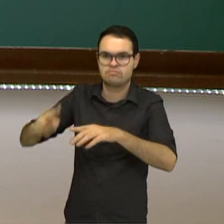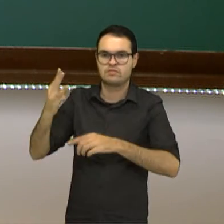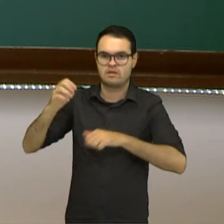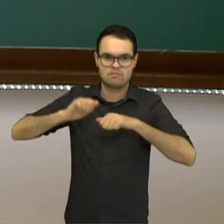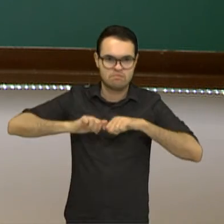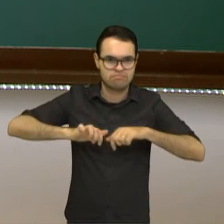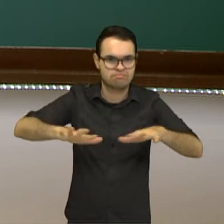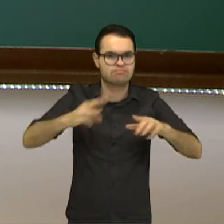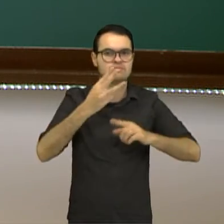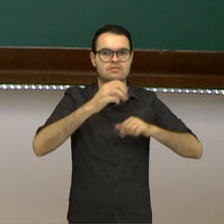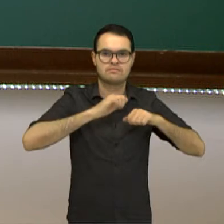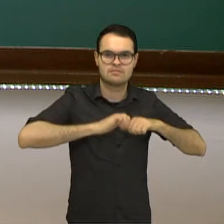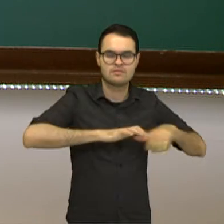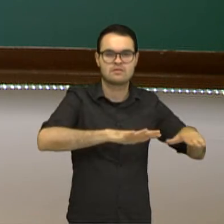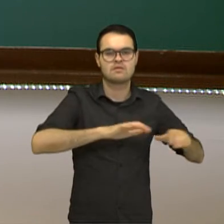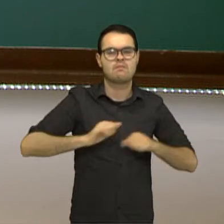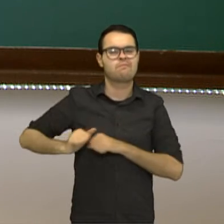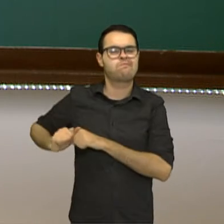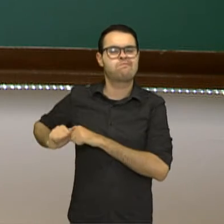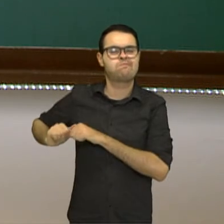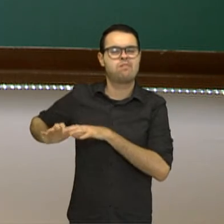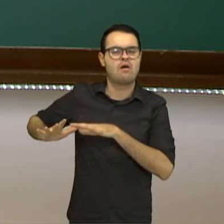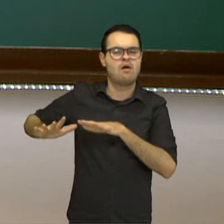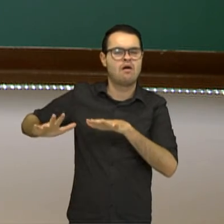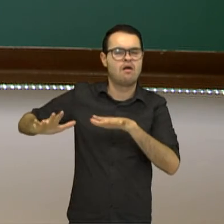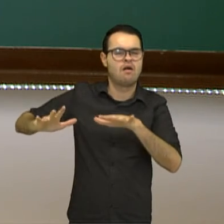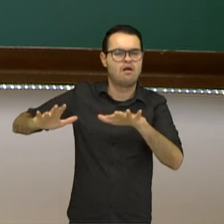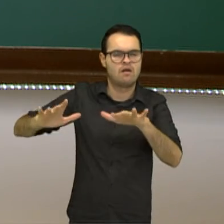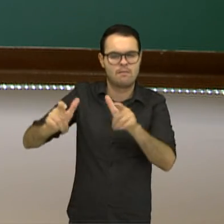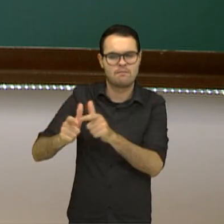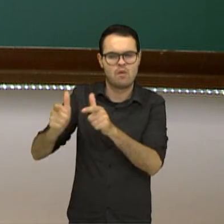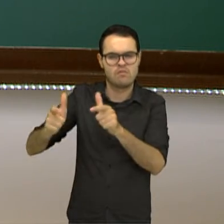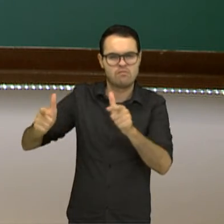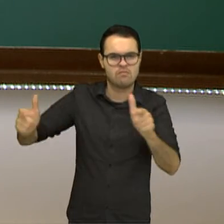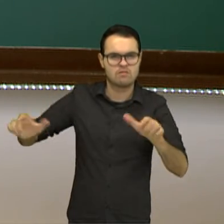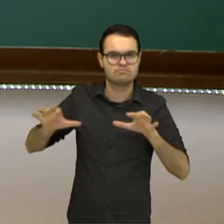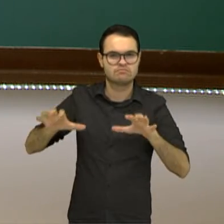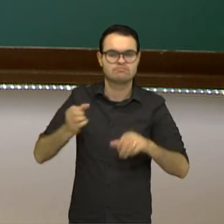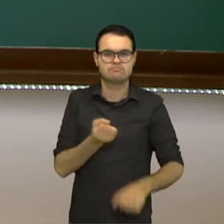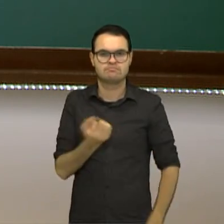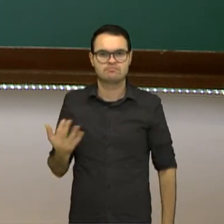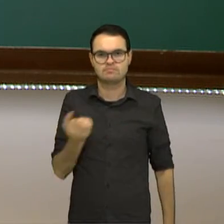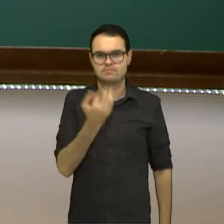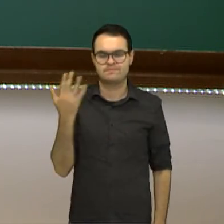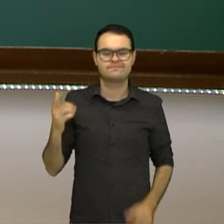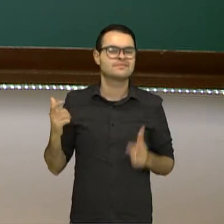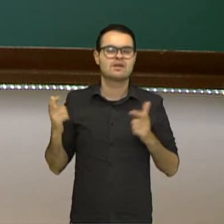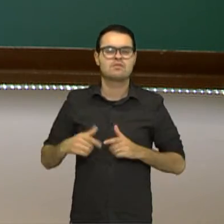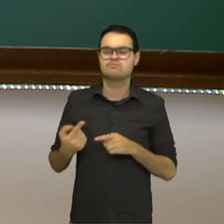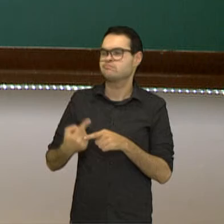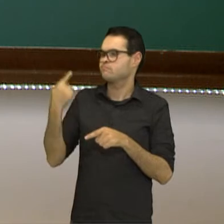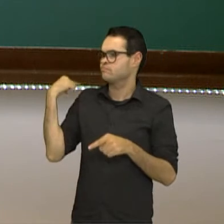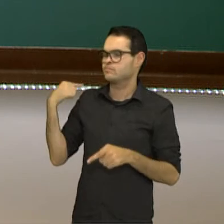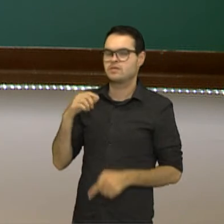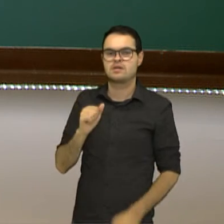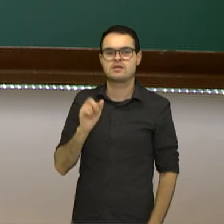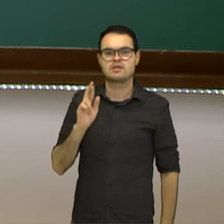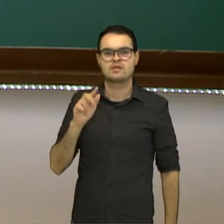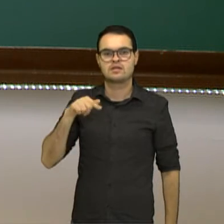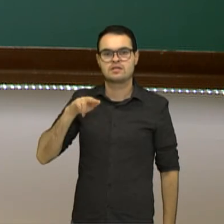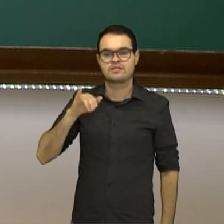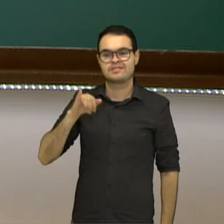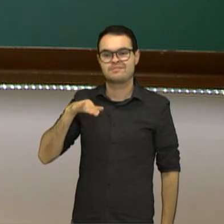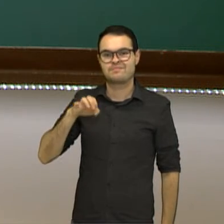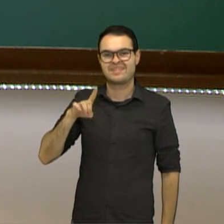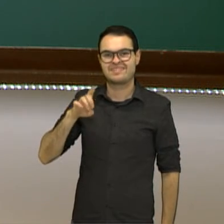Certo? Então, a contaminação da Covid é uma ideia de potenciação, tudo bem? E aonde surgiu? Lá